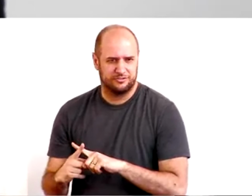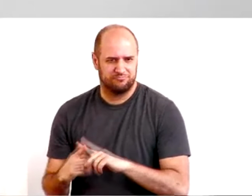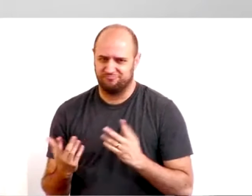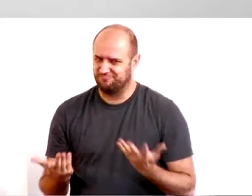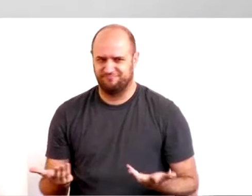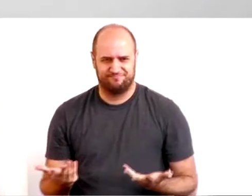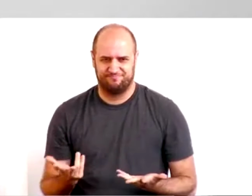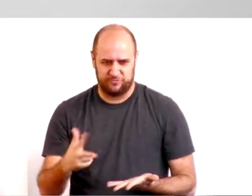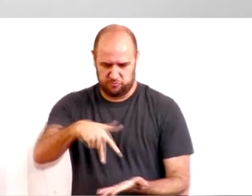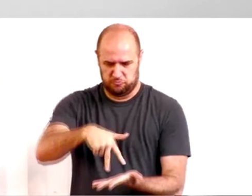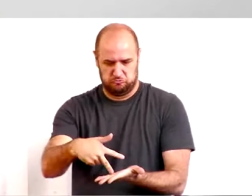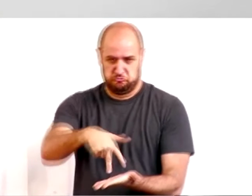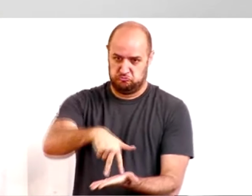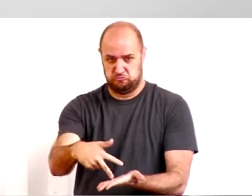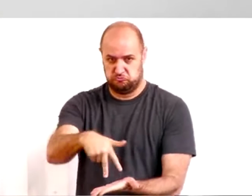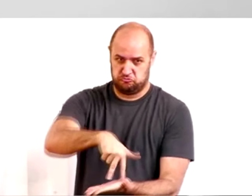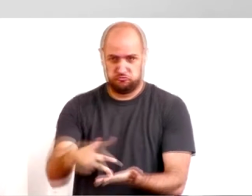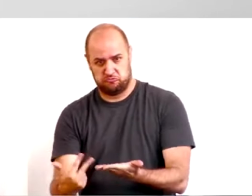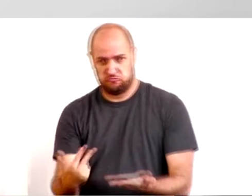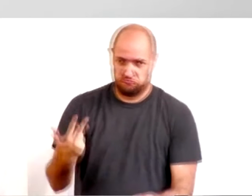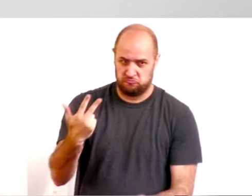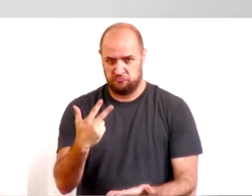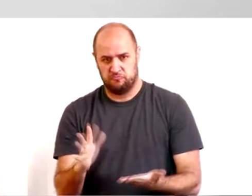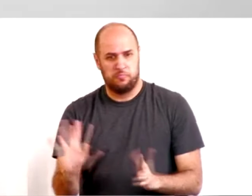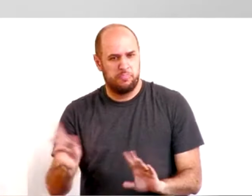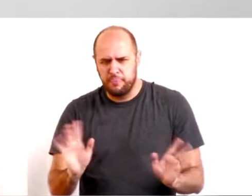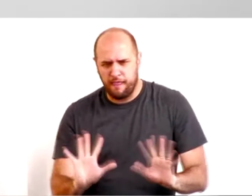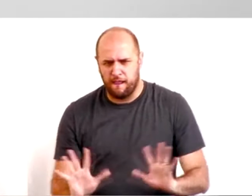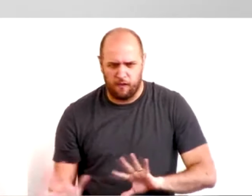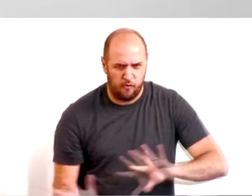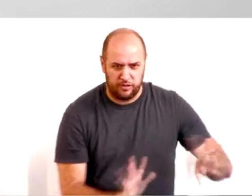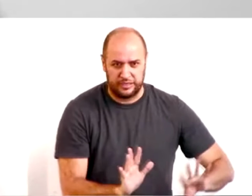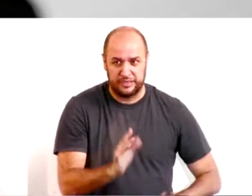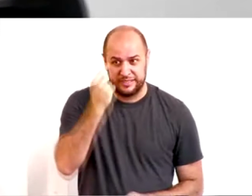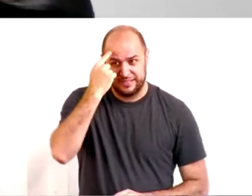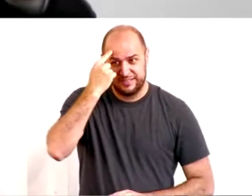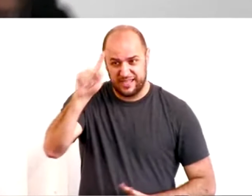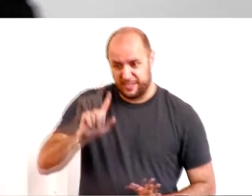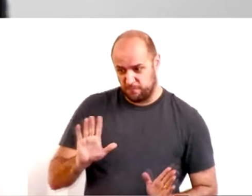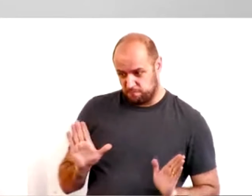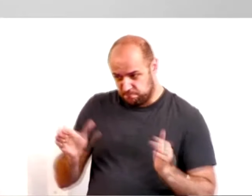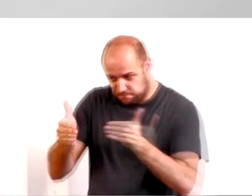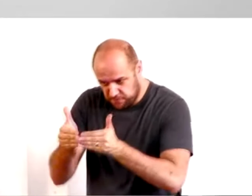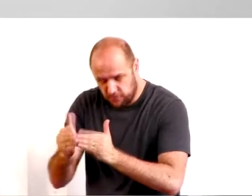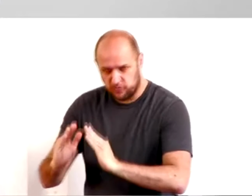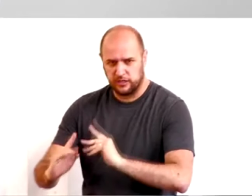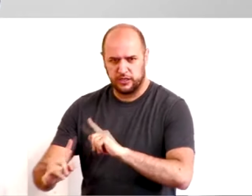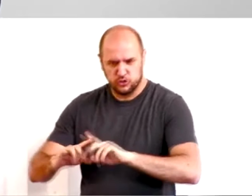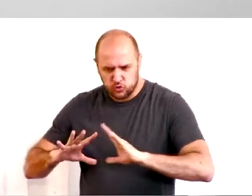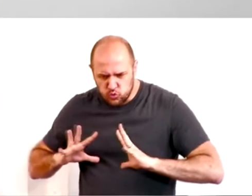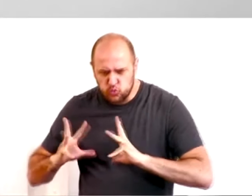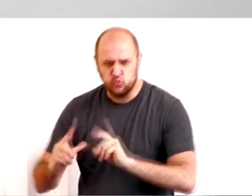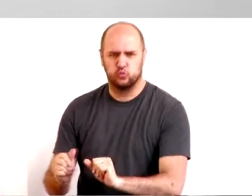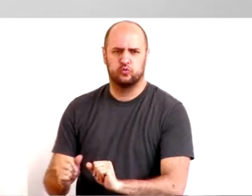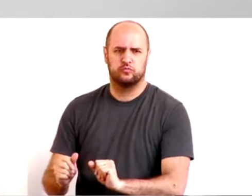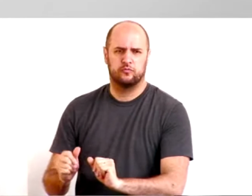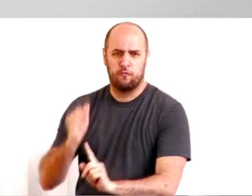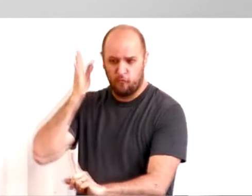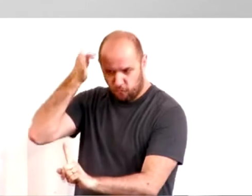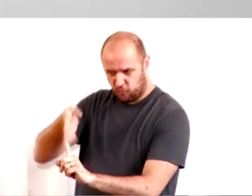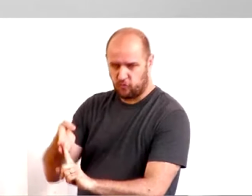contemporânea desse significado de pureza, daqueles que se distanciam desta divisão